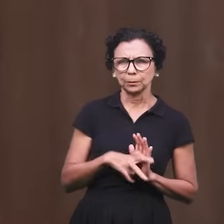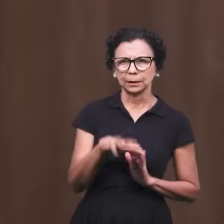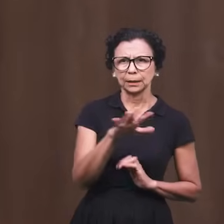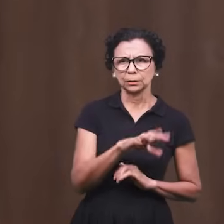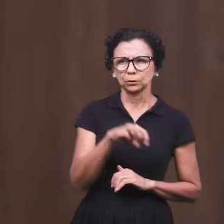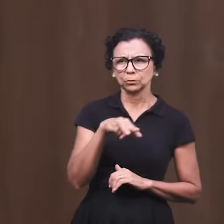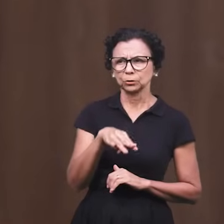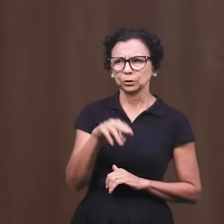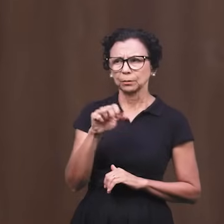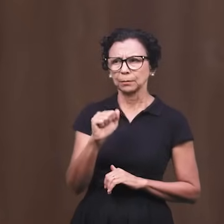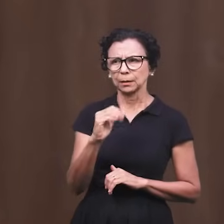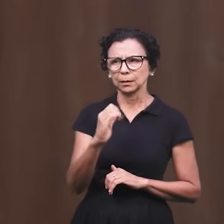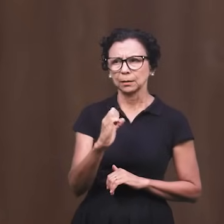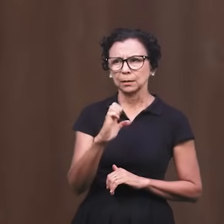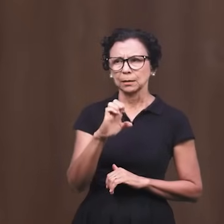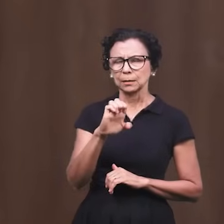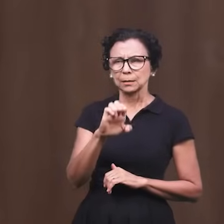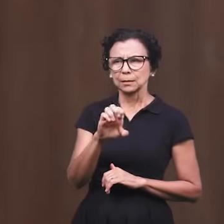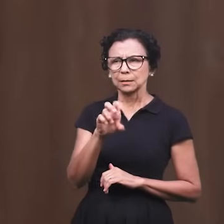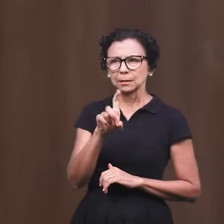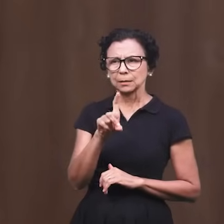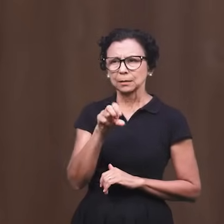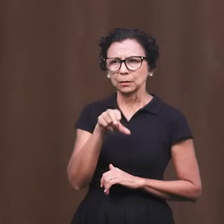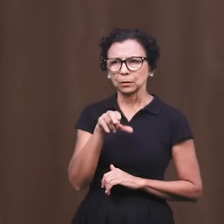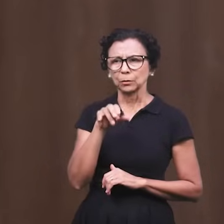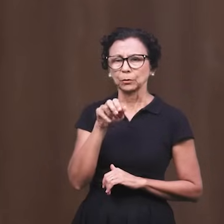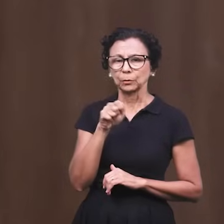passa a Macedônia e ajuda-nos.